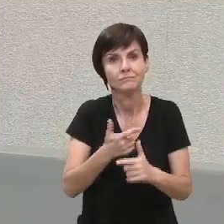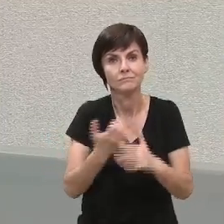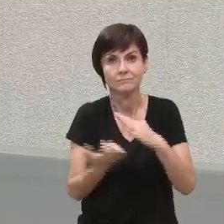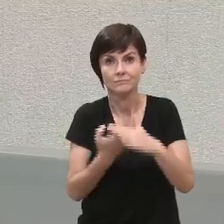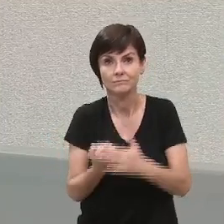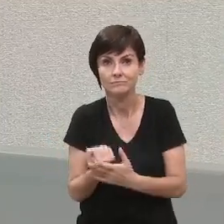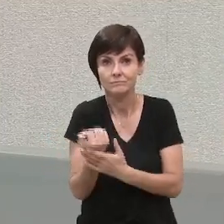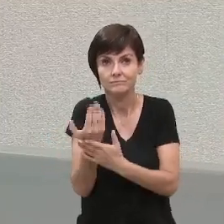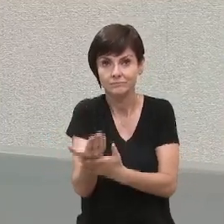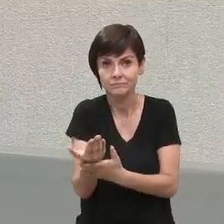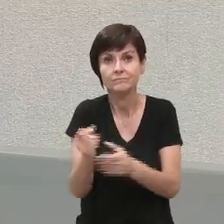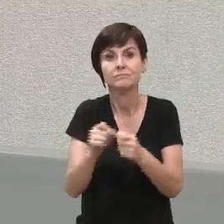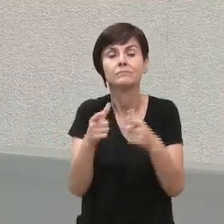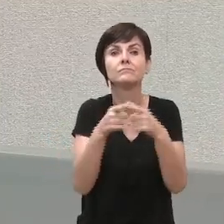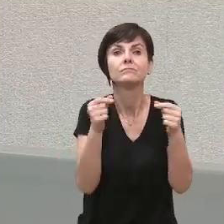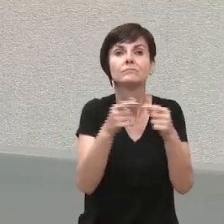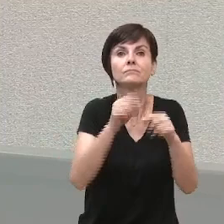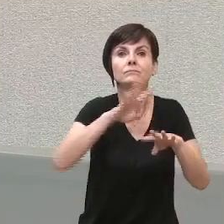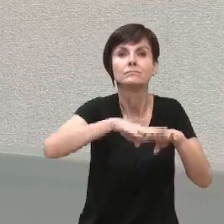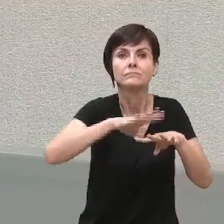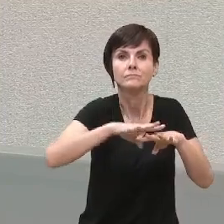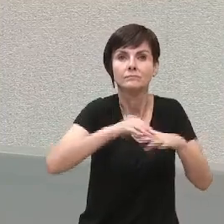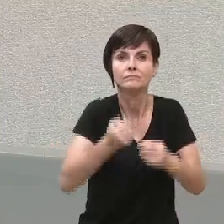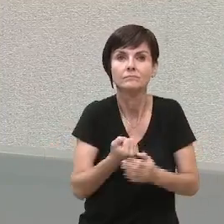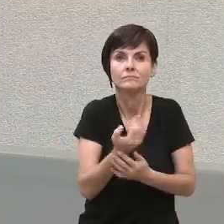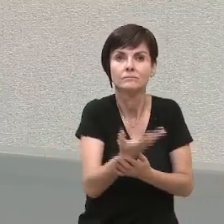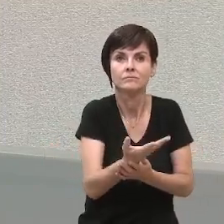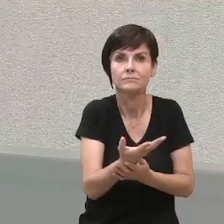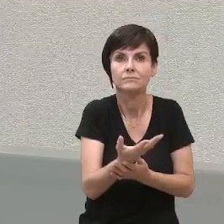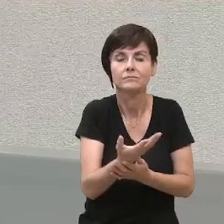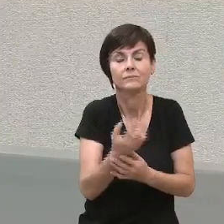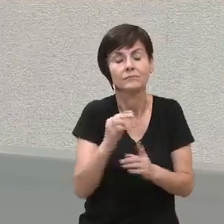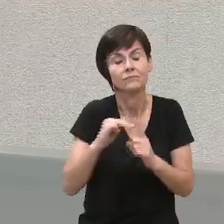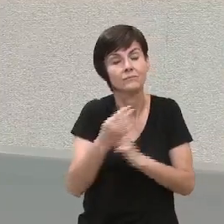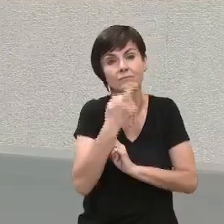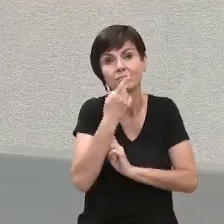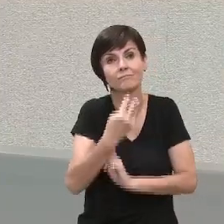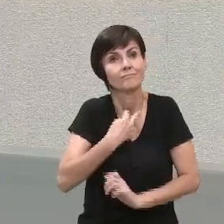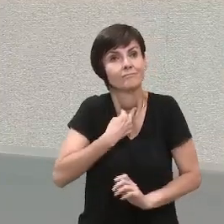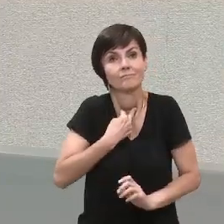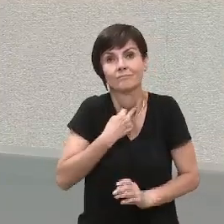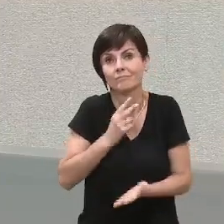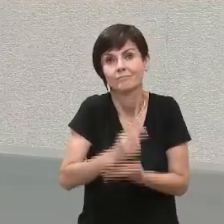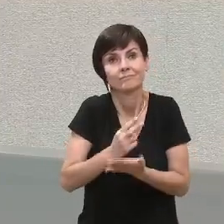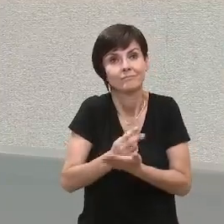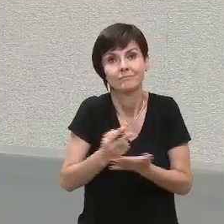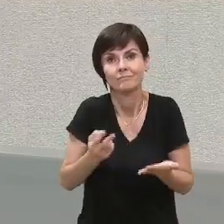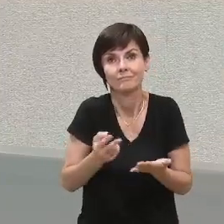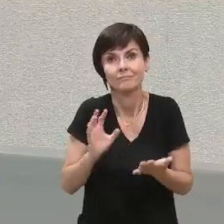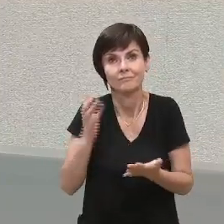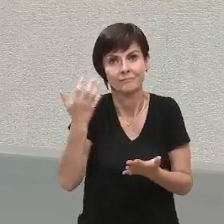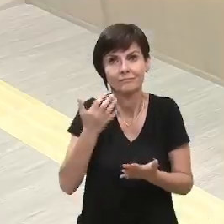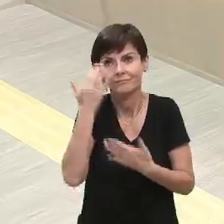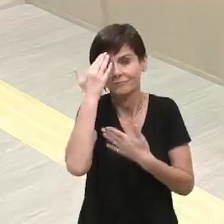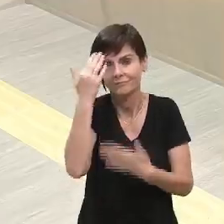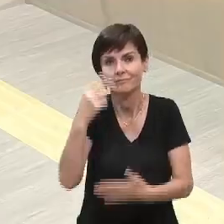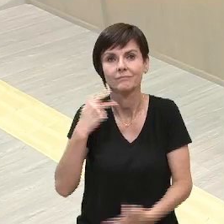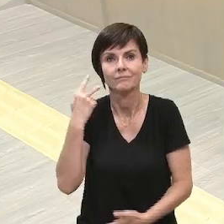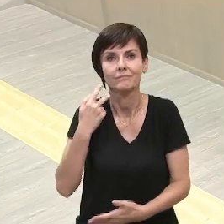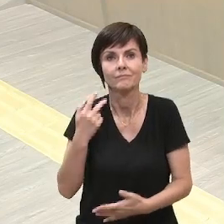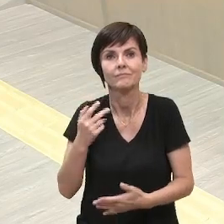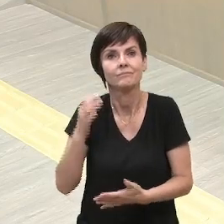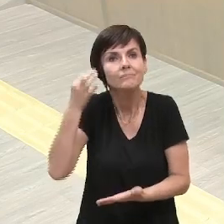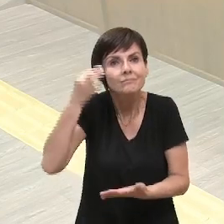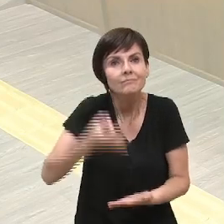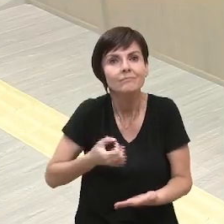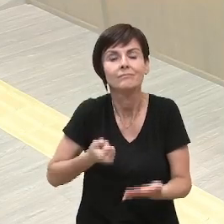fazer um cálculo matemático e vai dizer, fica inviável, só quem está no mercado vai continuar. É isso aí que vai acontecer. Obrigado, vereador. Com certeza, vai ter que comprar